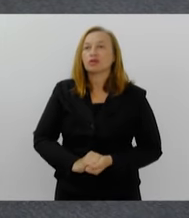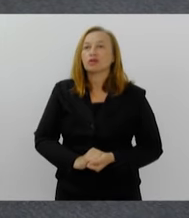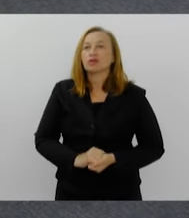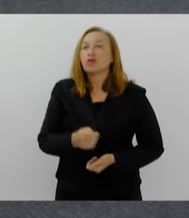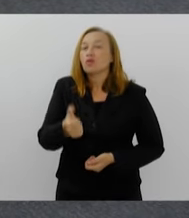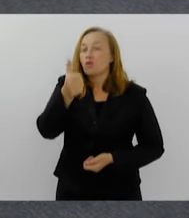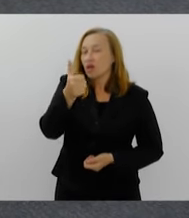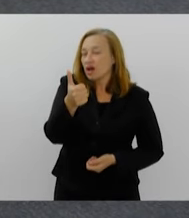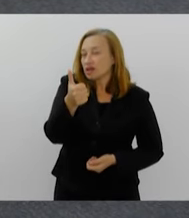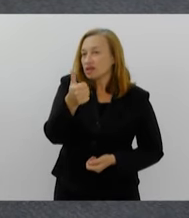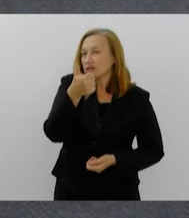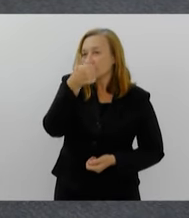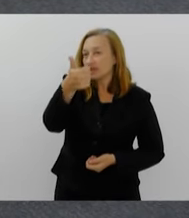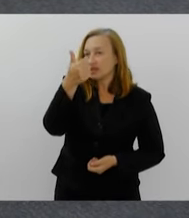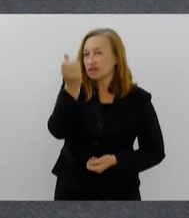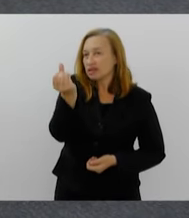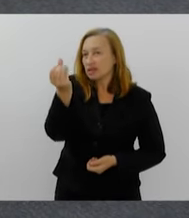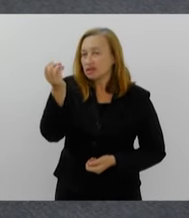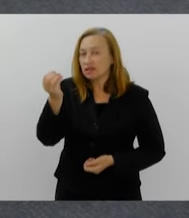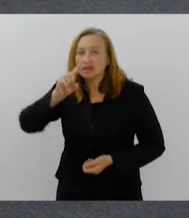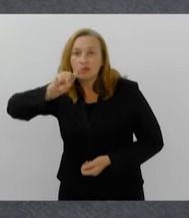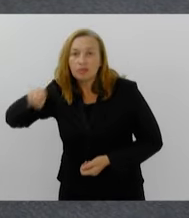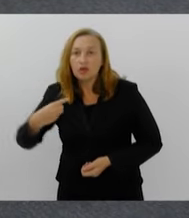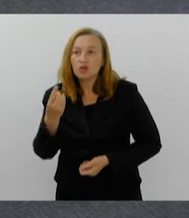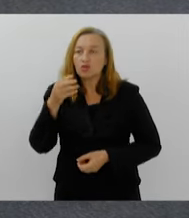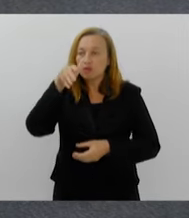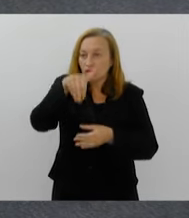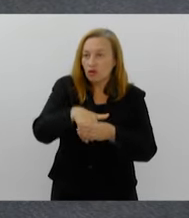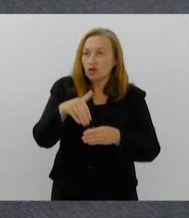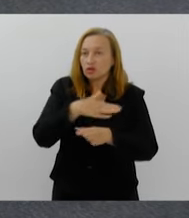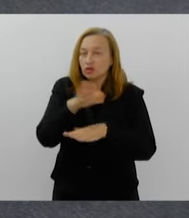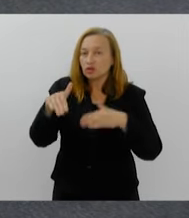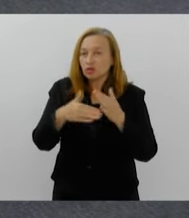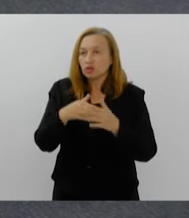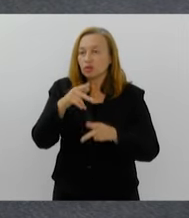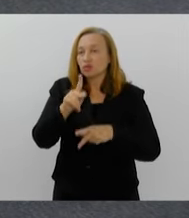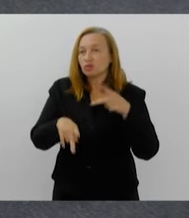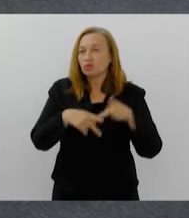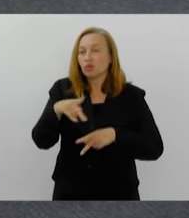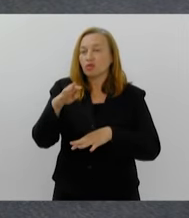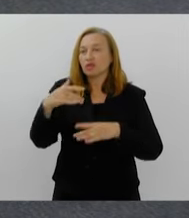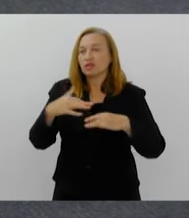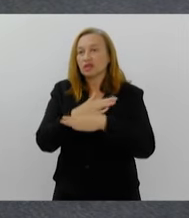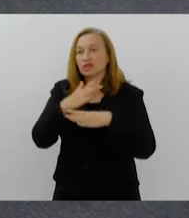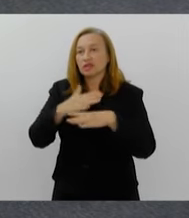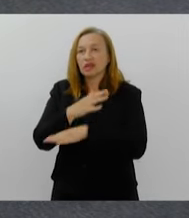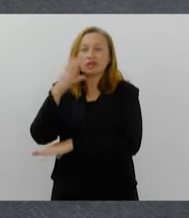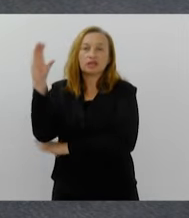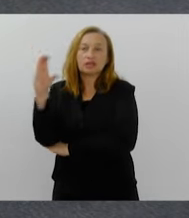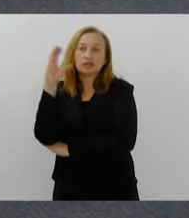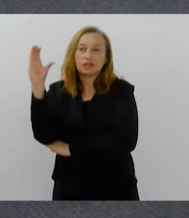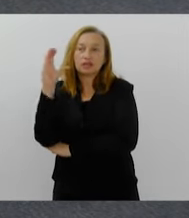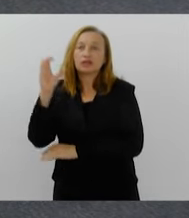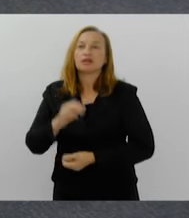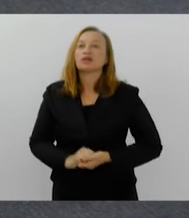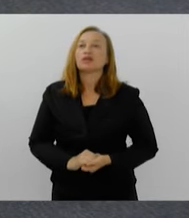quase 160 mil votos de toda a população da cidade de Niterói. Dizer da